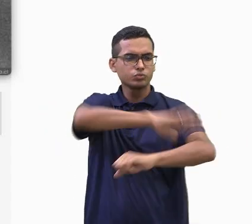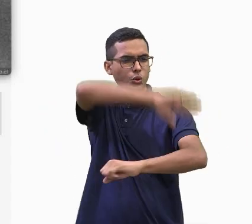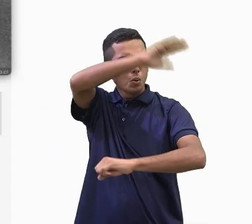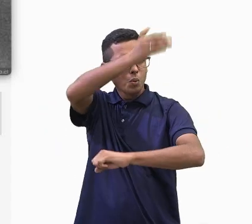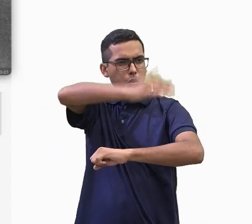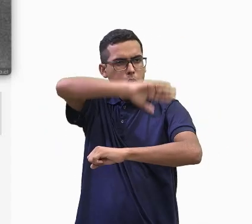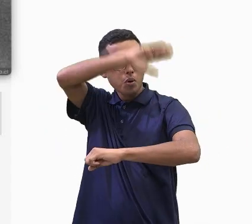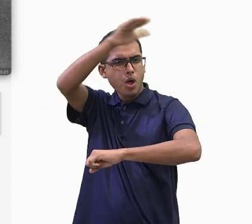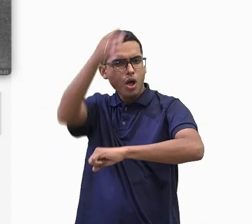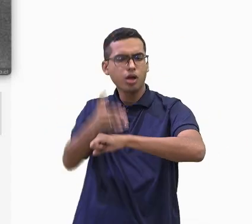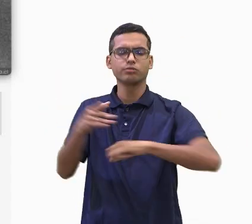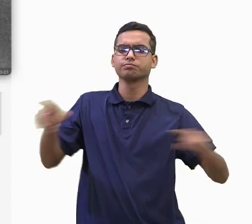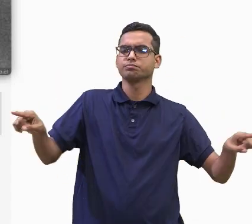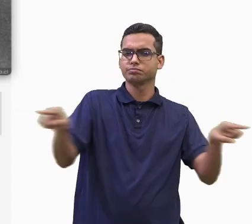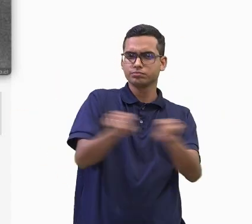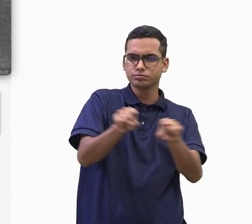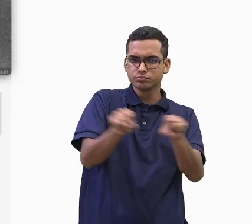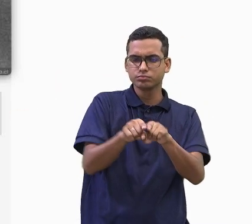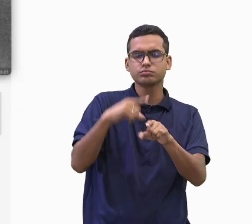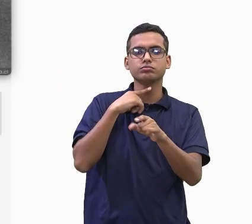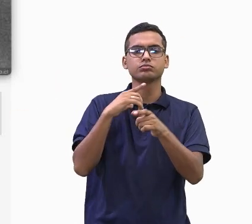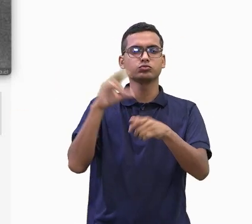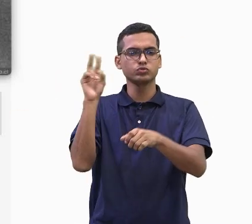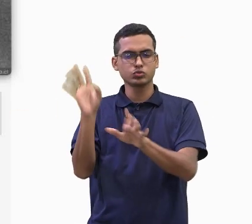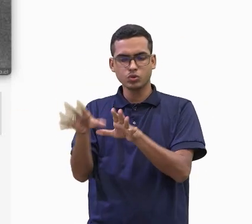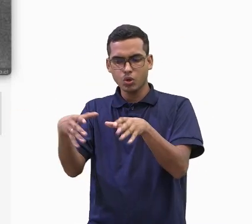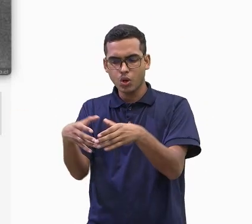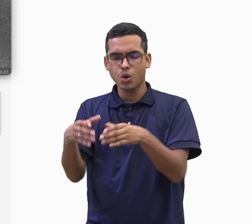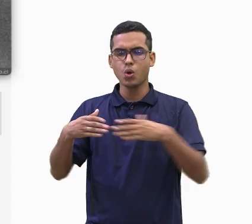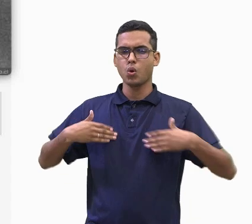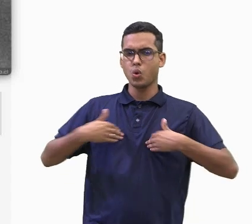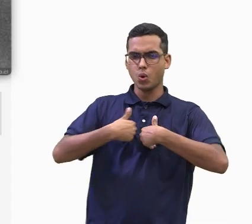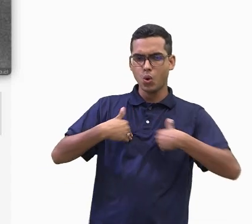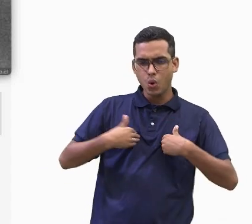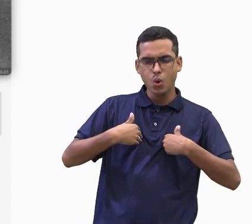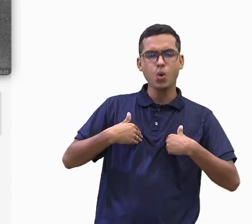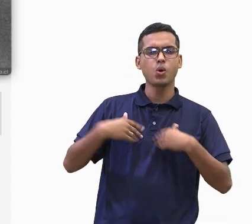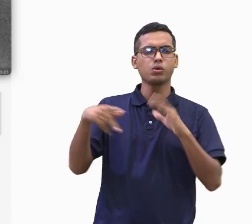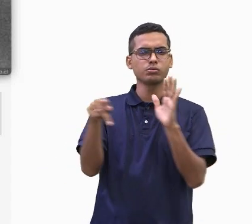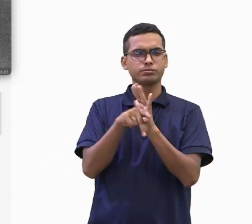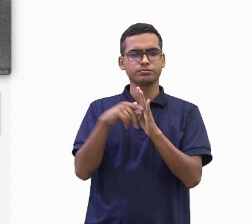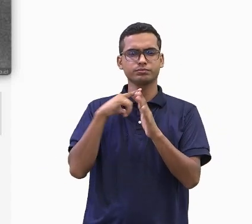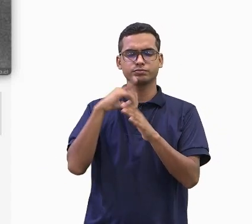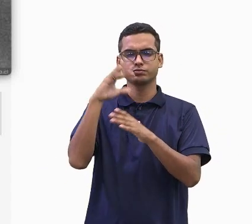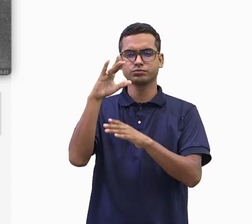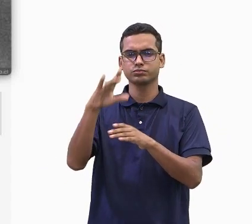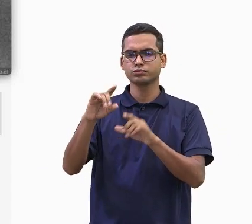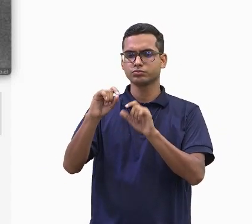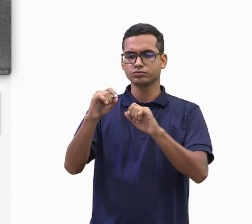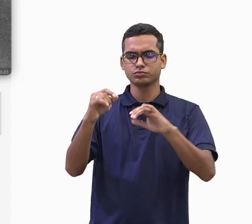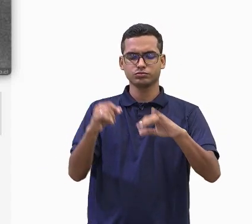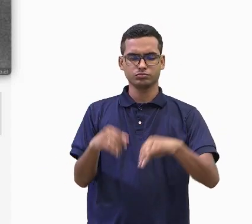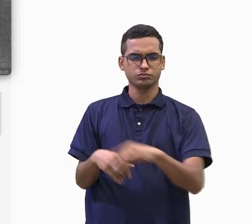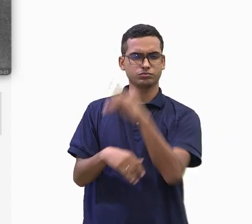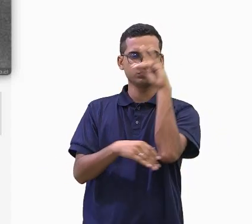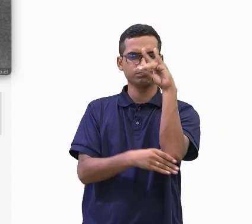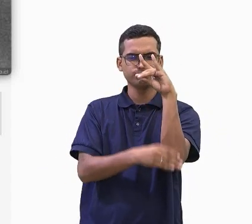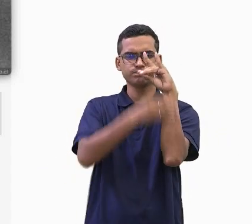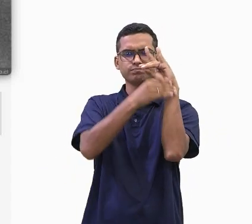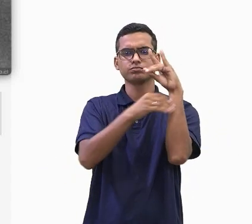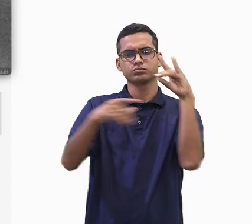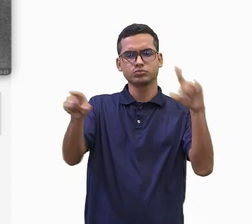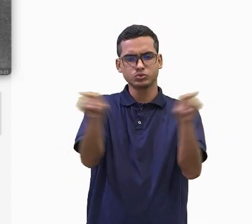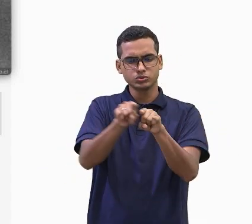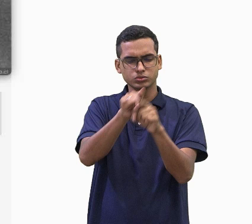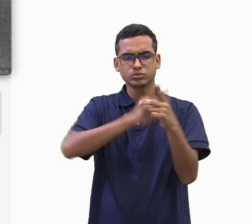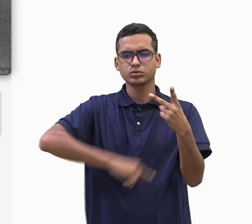Eles criam ainda hoje animais como as lhamas e as alpacas, que são animais resistentes a frio, ao ao